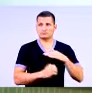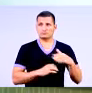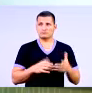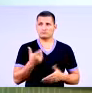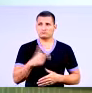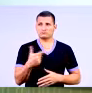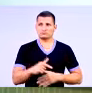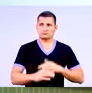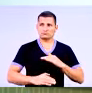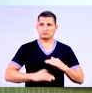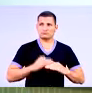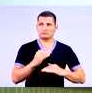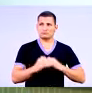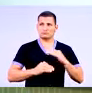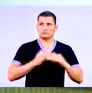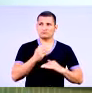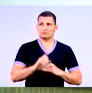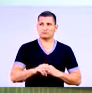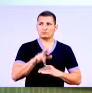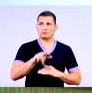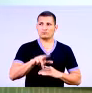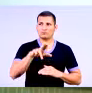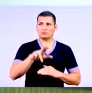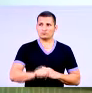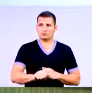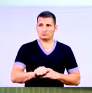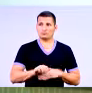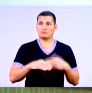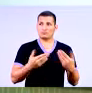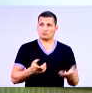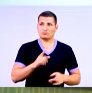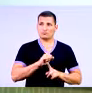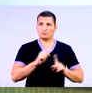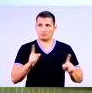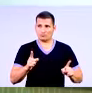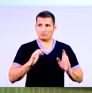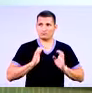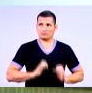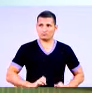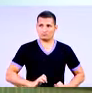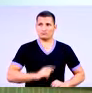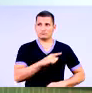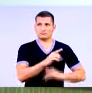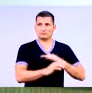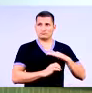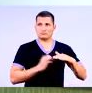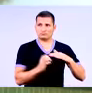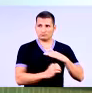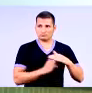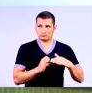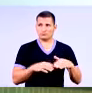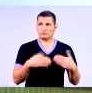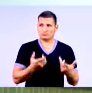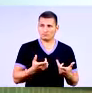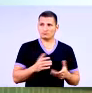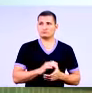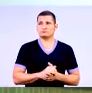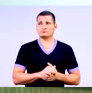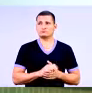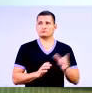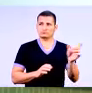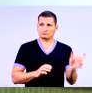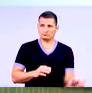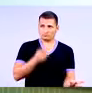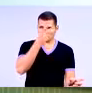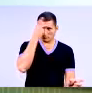progressão nunca chega, né? Então isso não é uma conduta ética da empresa. Então, tanto em relação aos consumidores,